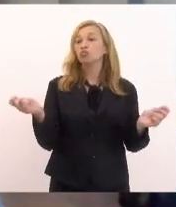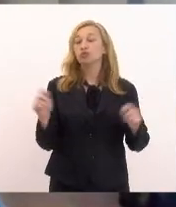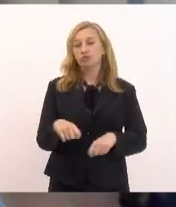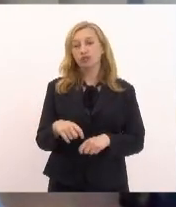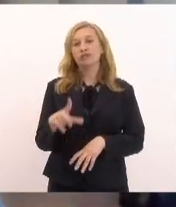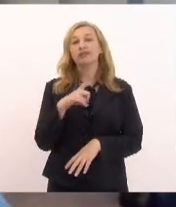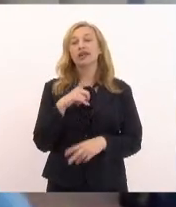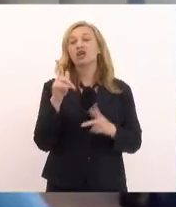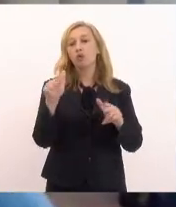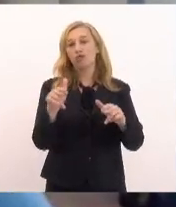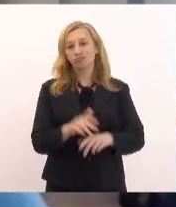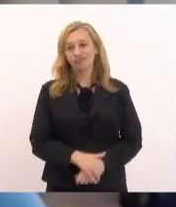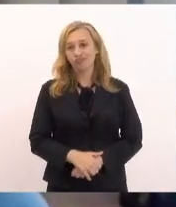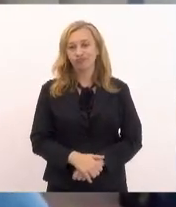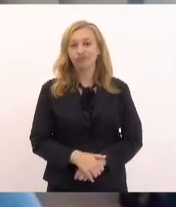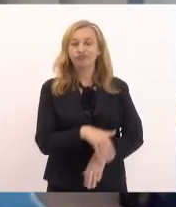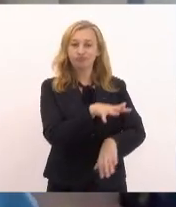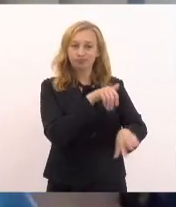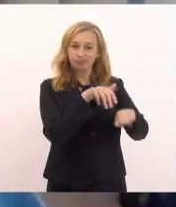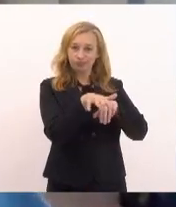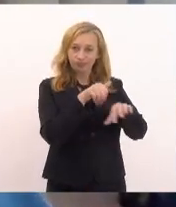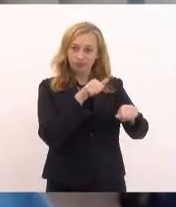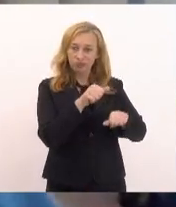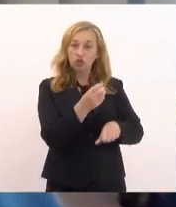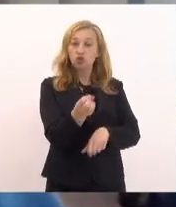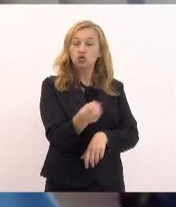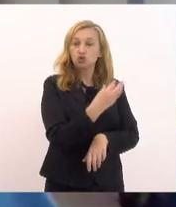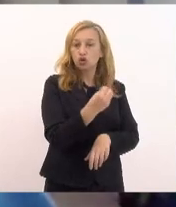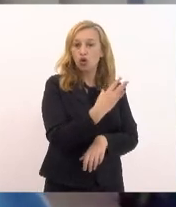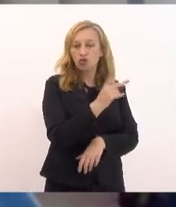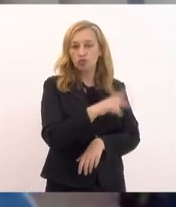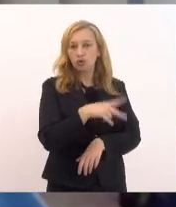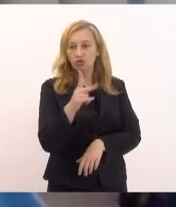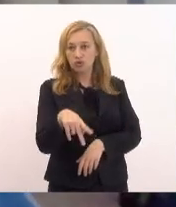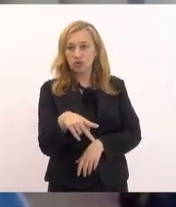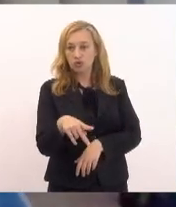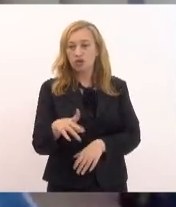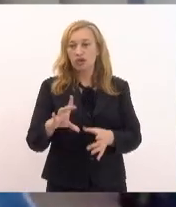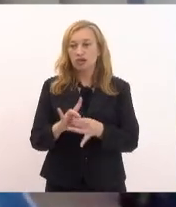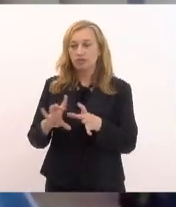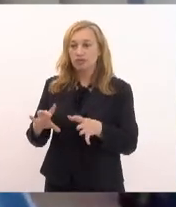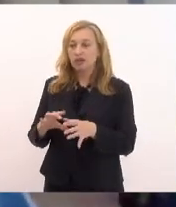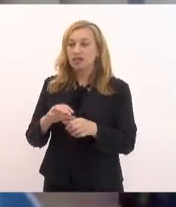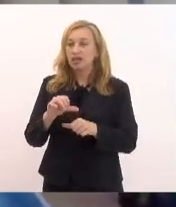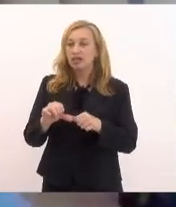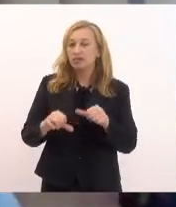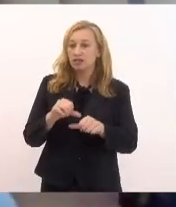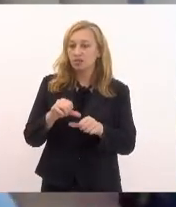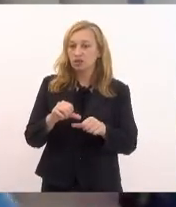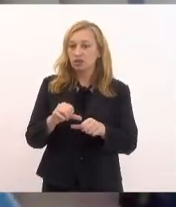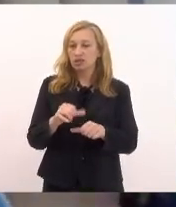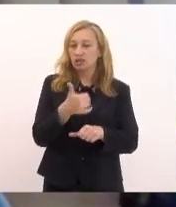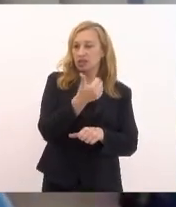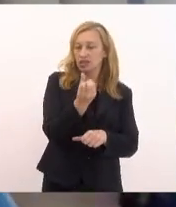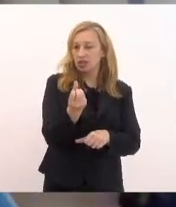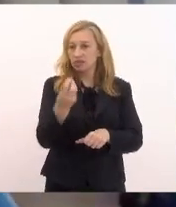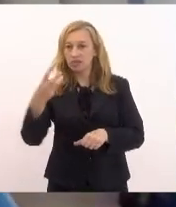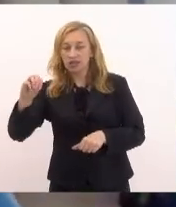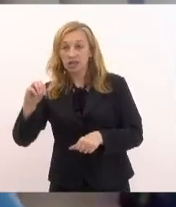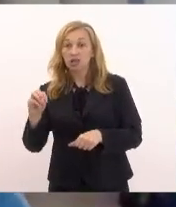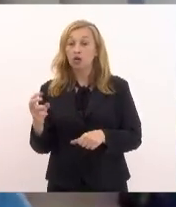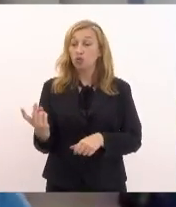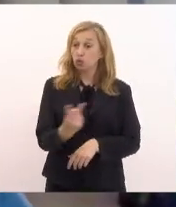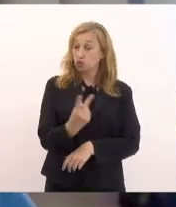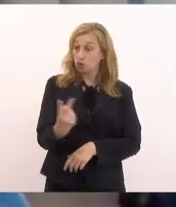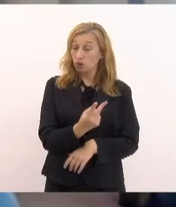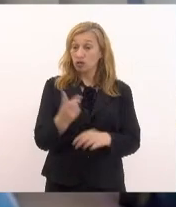têm em comum? A convocação de novos concursados e a migração de 16 para 30. É que, em ambos os casos,